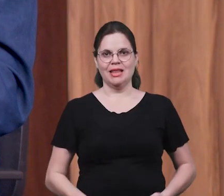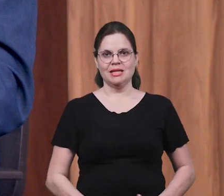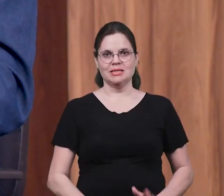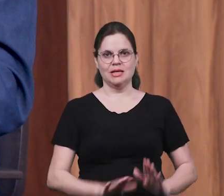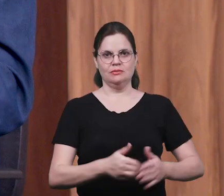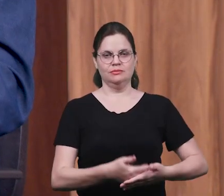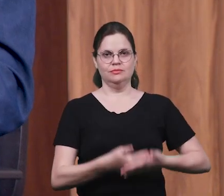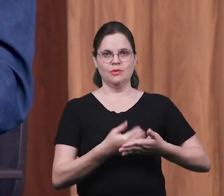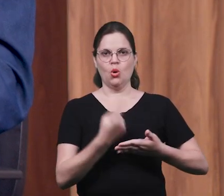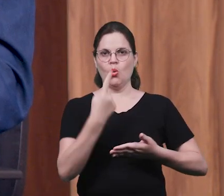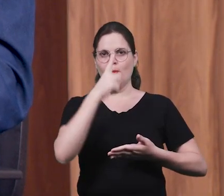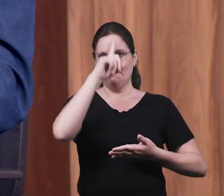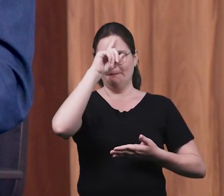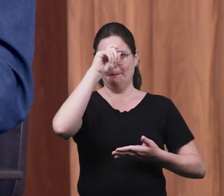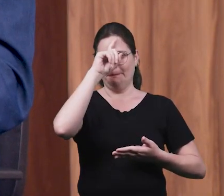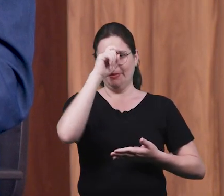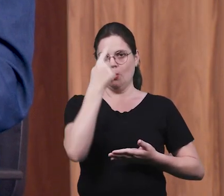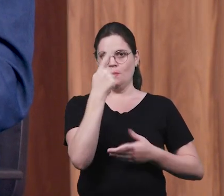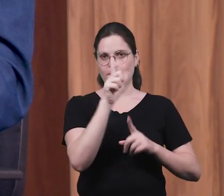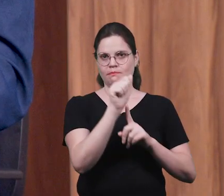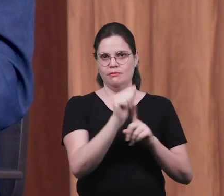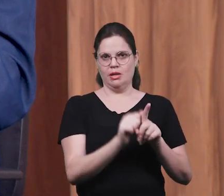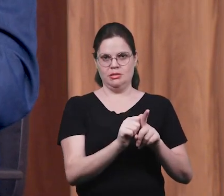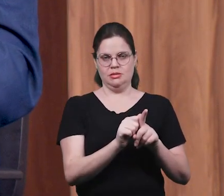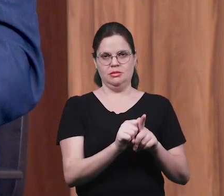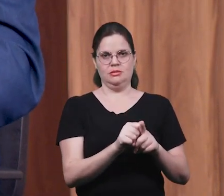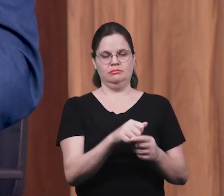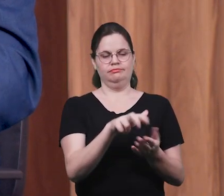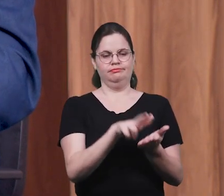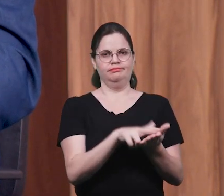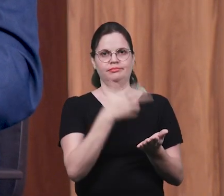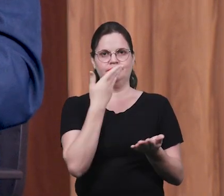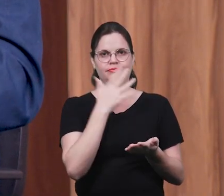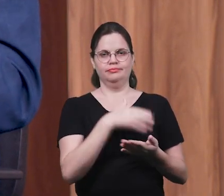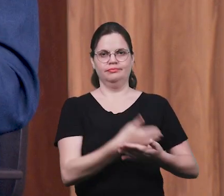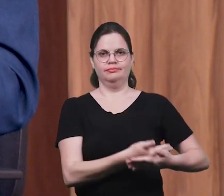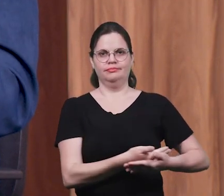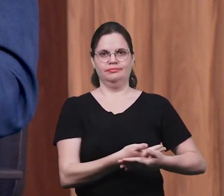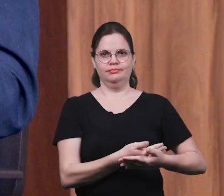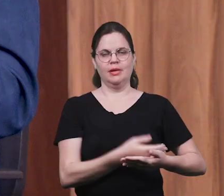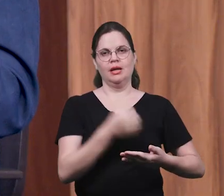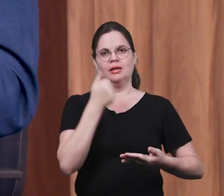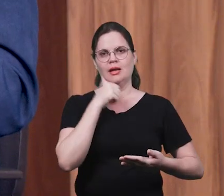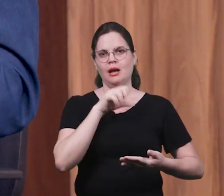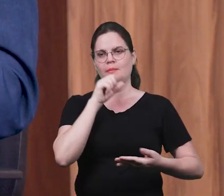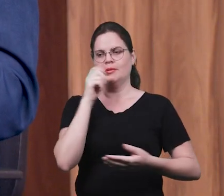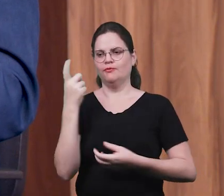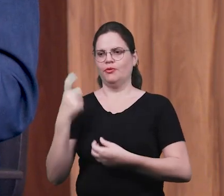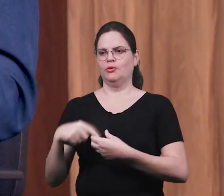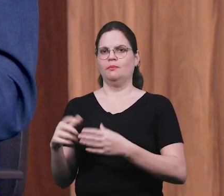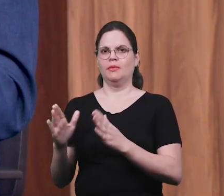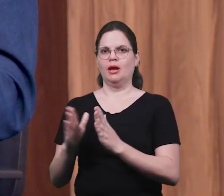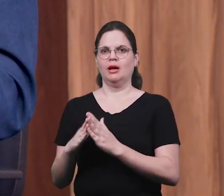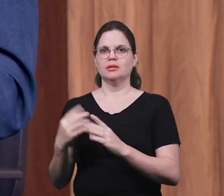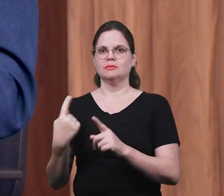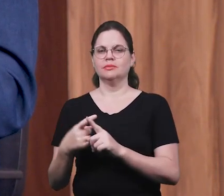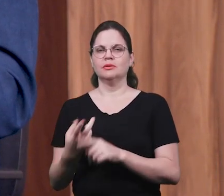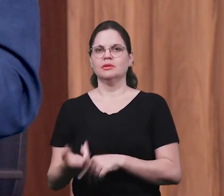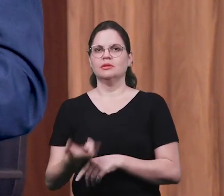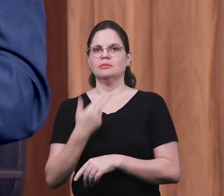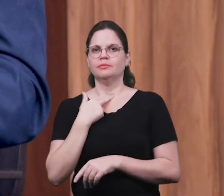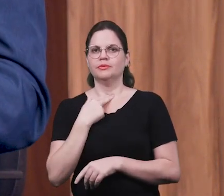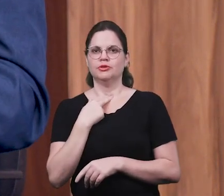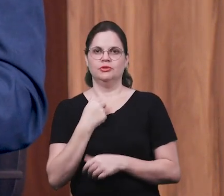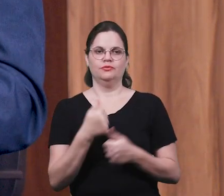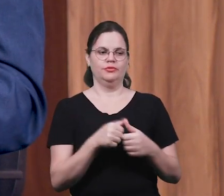mês internada. E a criança ficava e a mãe voltou para casa porque não podia ficar com a mãe. E